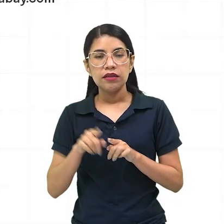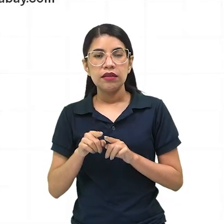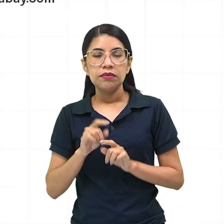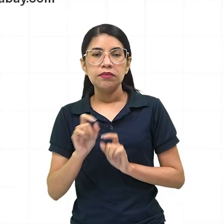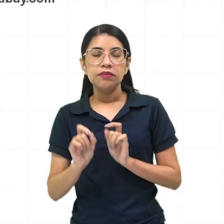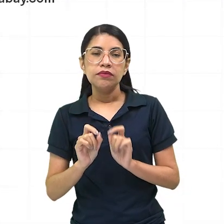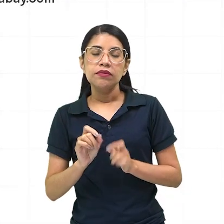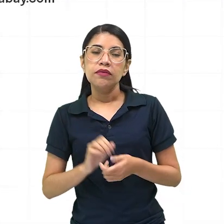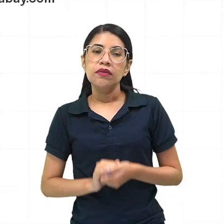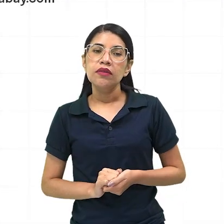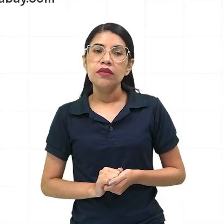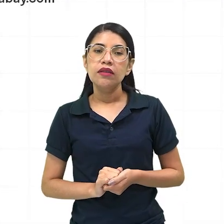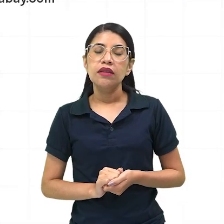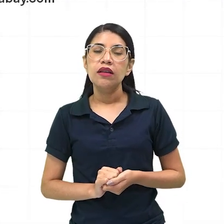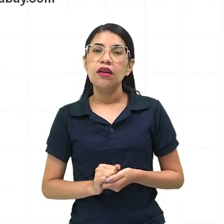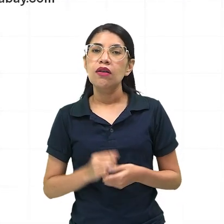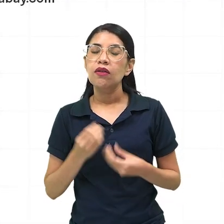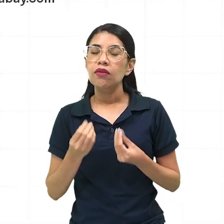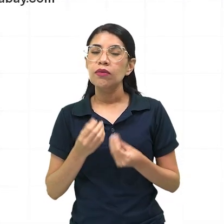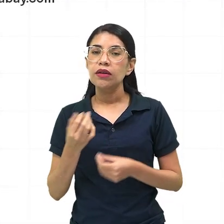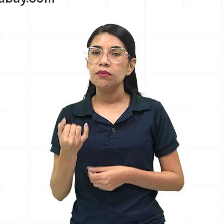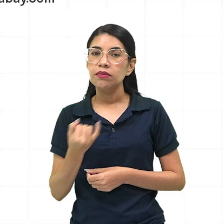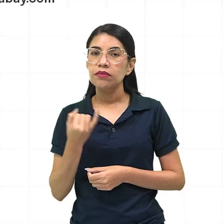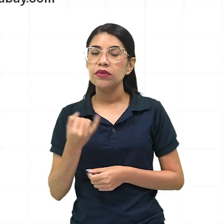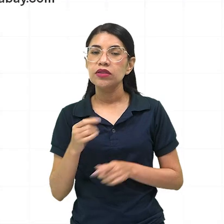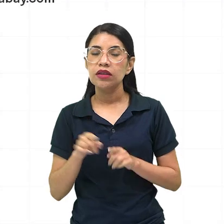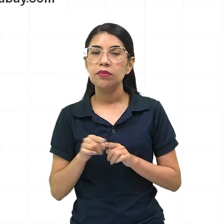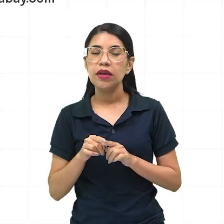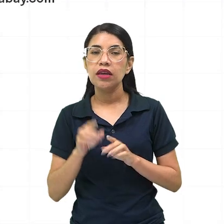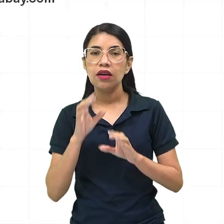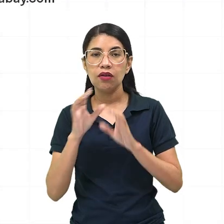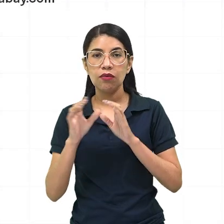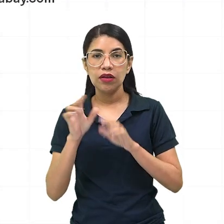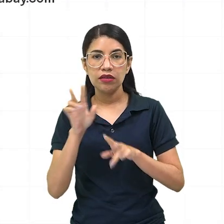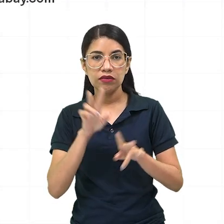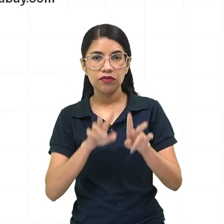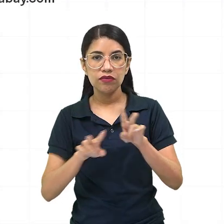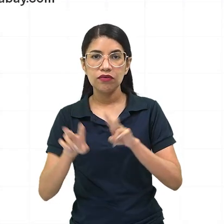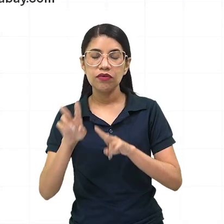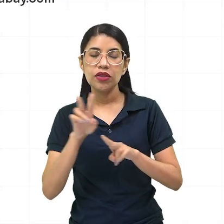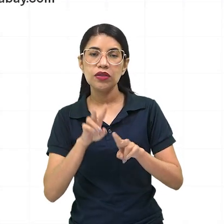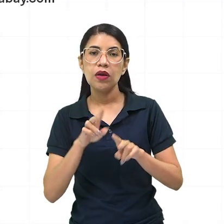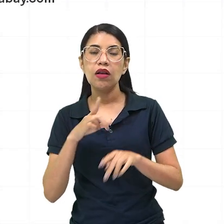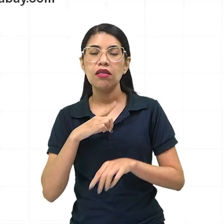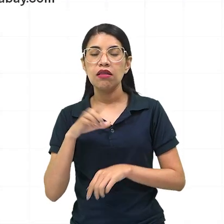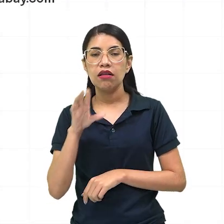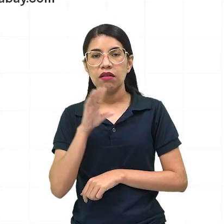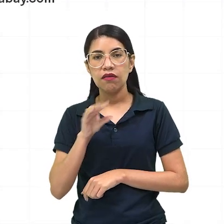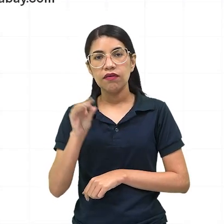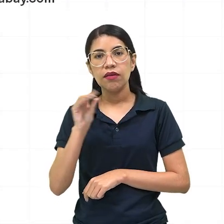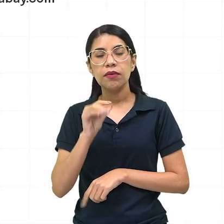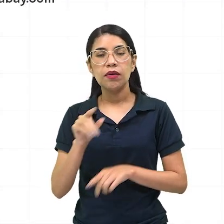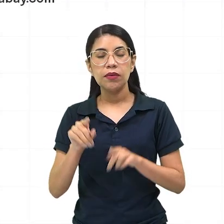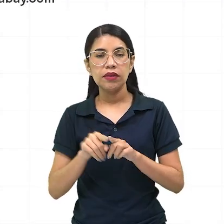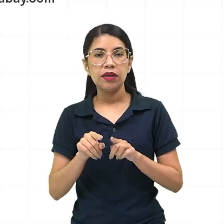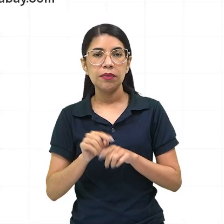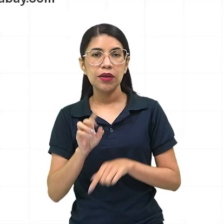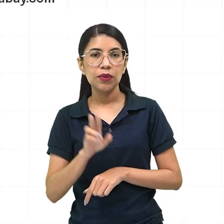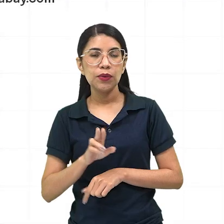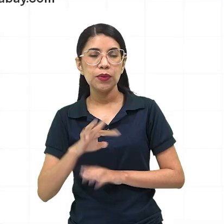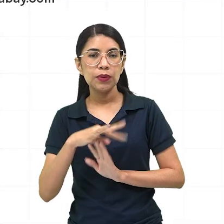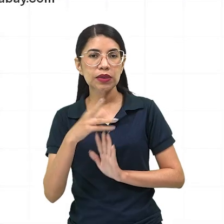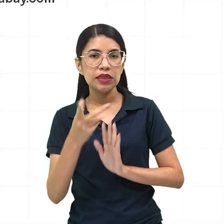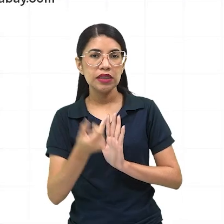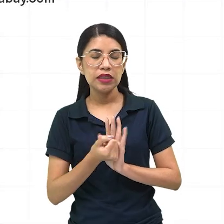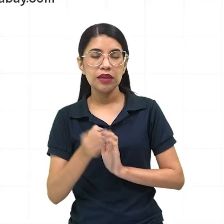o quanto que é importante a comunicação visual, né? Além da comunicação verbal, a religião também usa símbolos